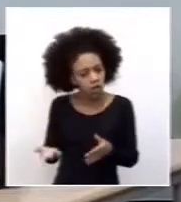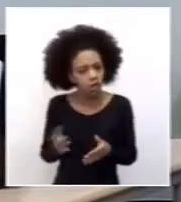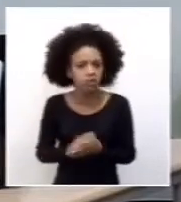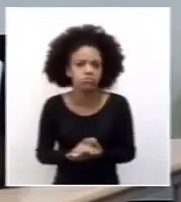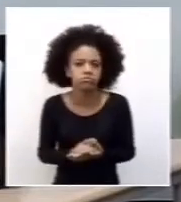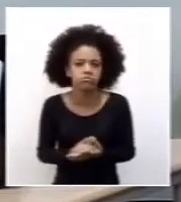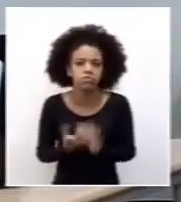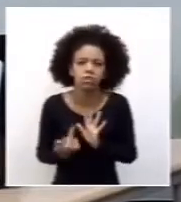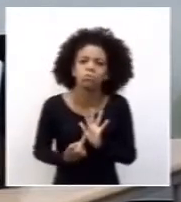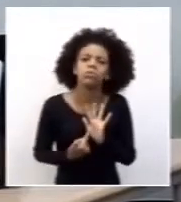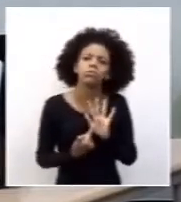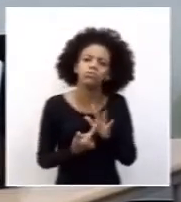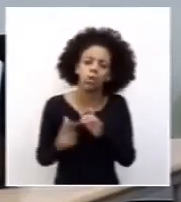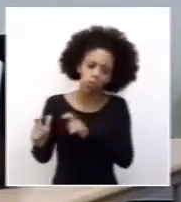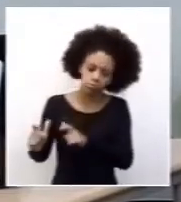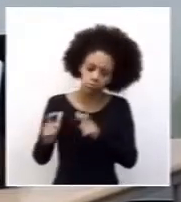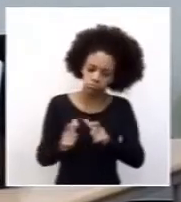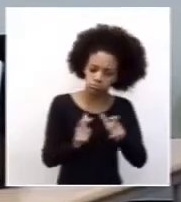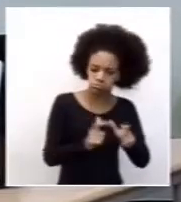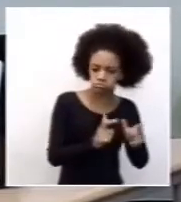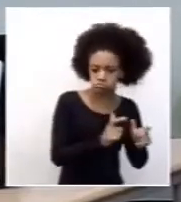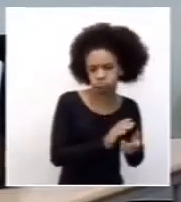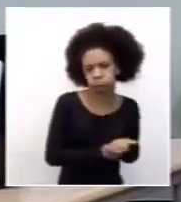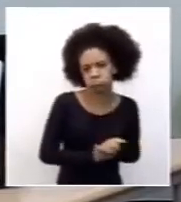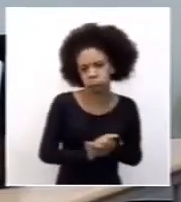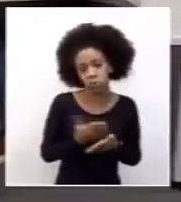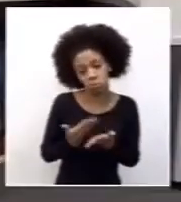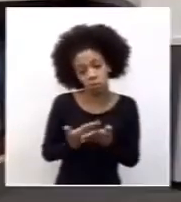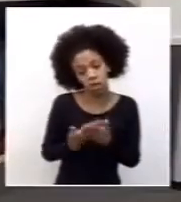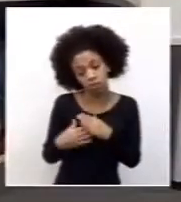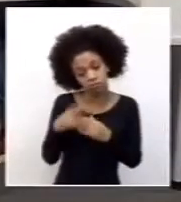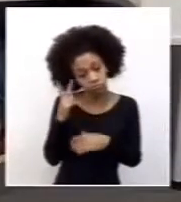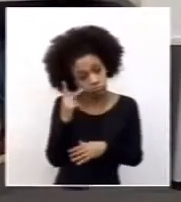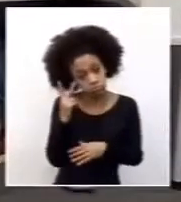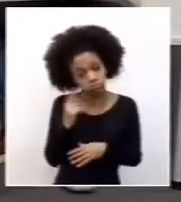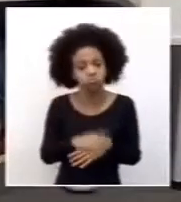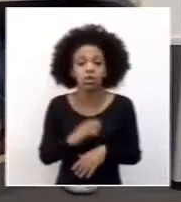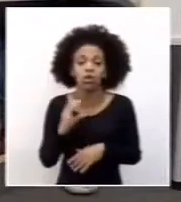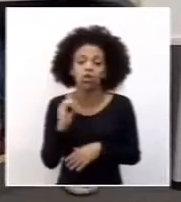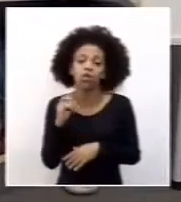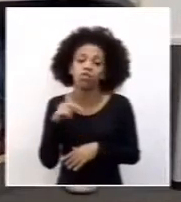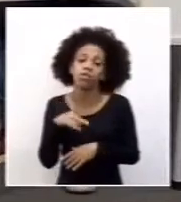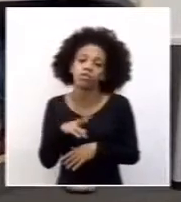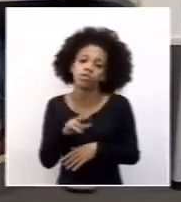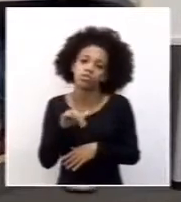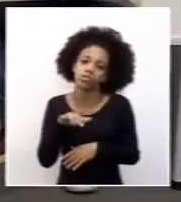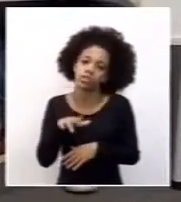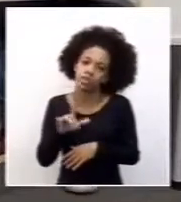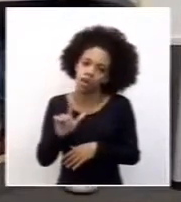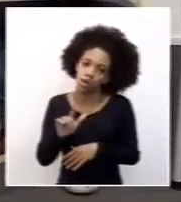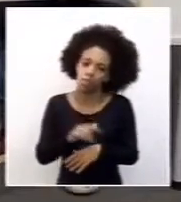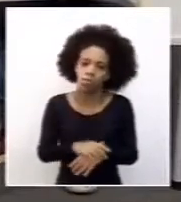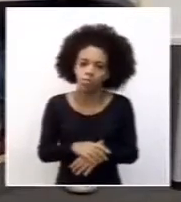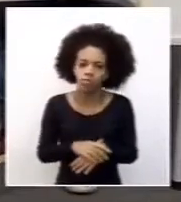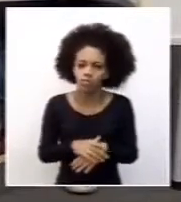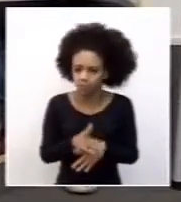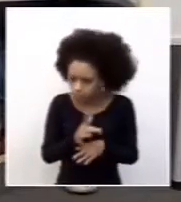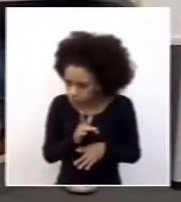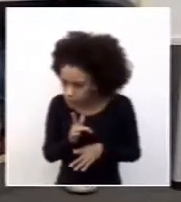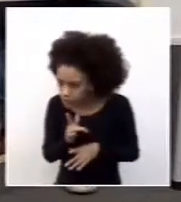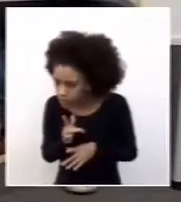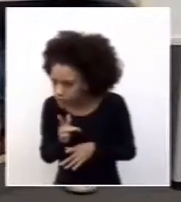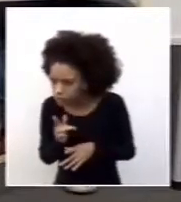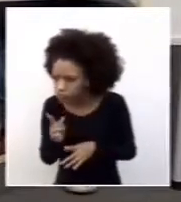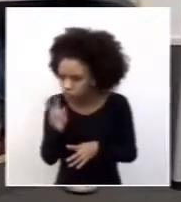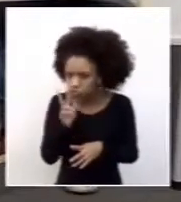destacados como os espaços convencionais, como na aula convencional. Será que a gente viu algumas imagens no início dessa TPC,